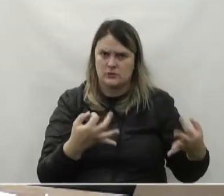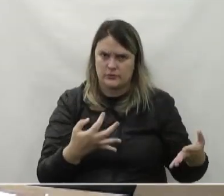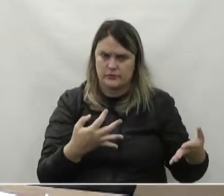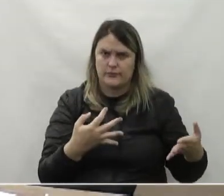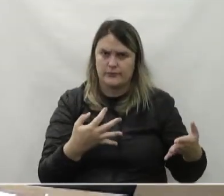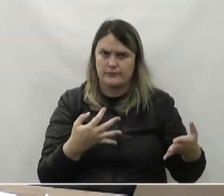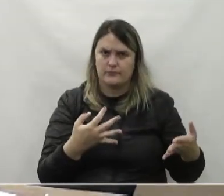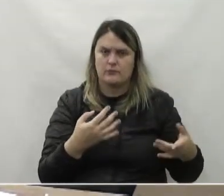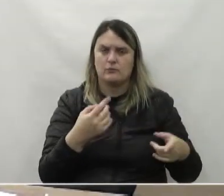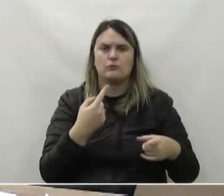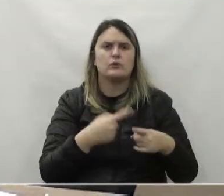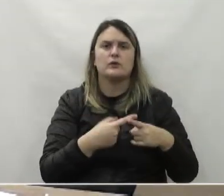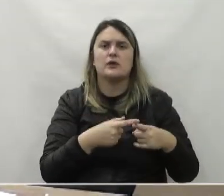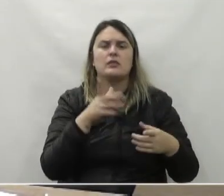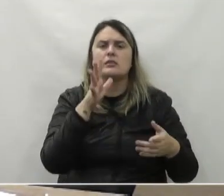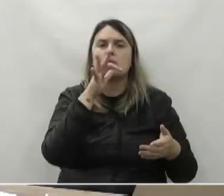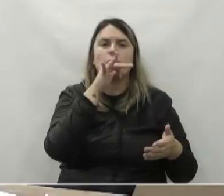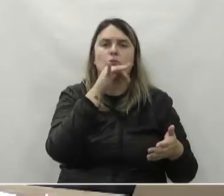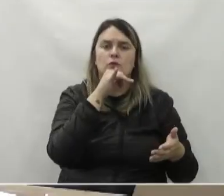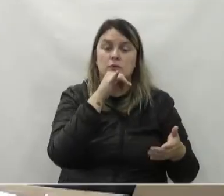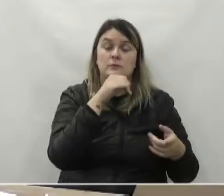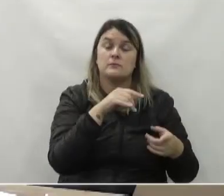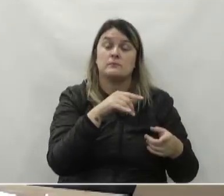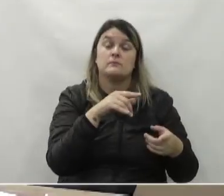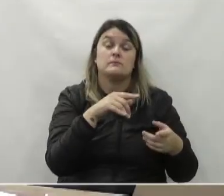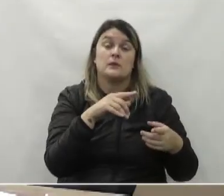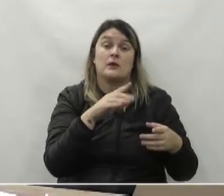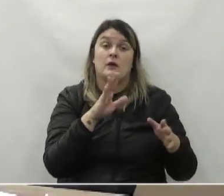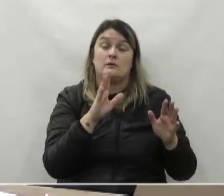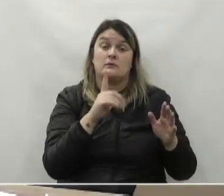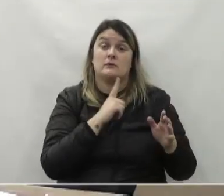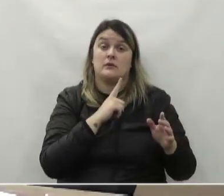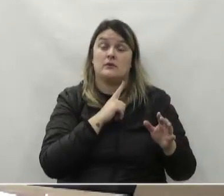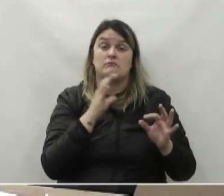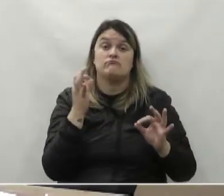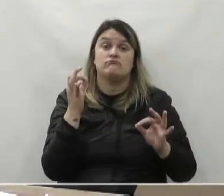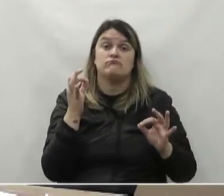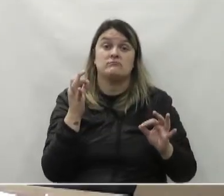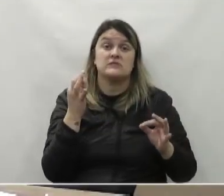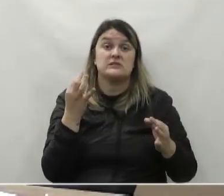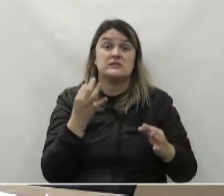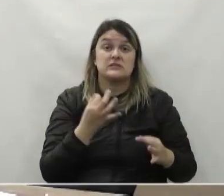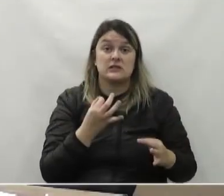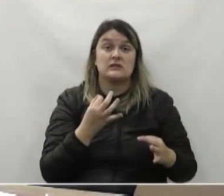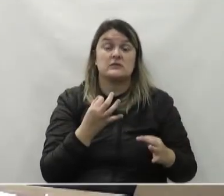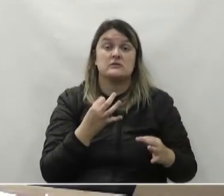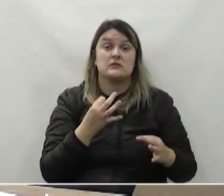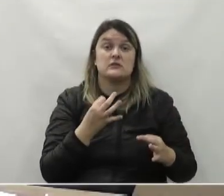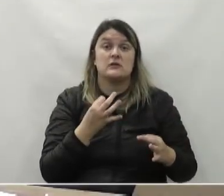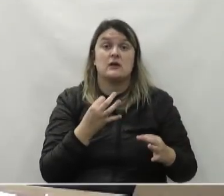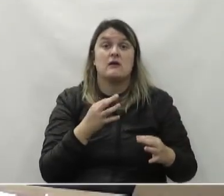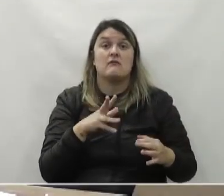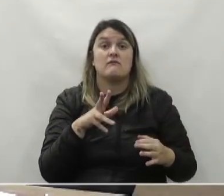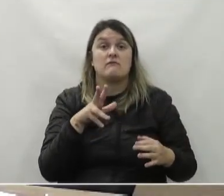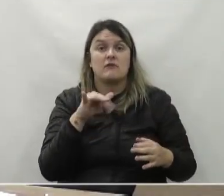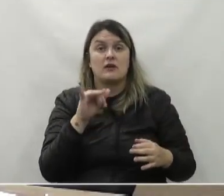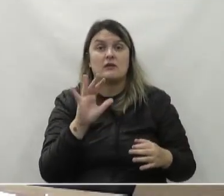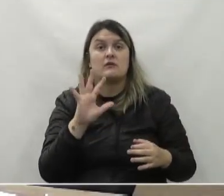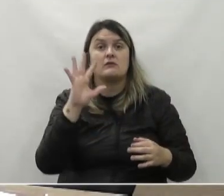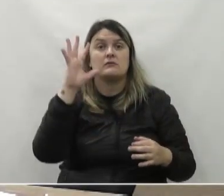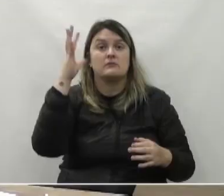sobre a demora do estudo, mas temos aí a certeza que que vai